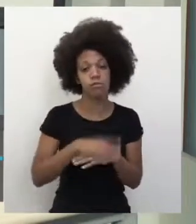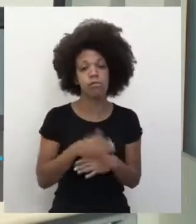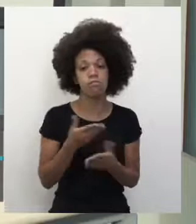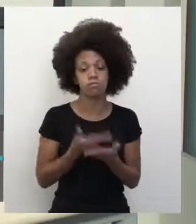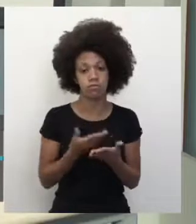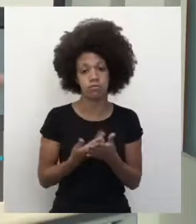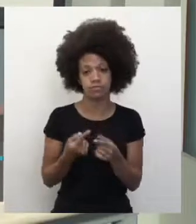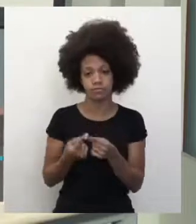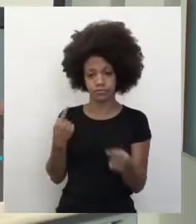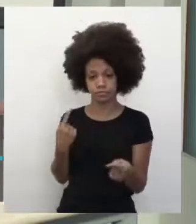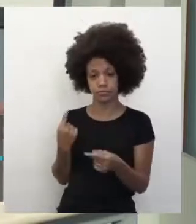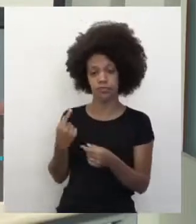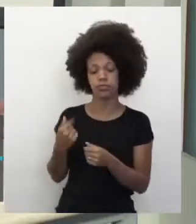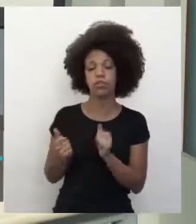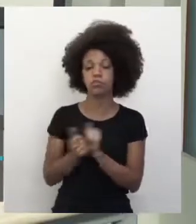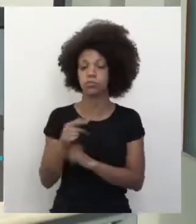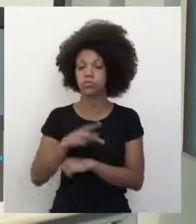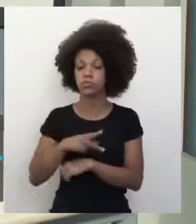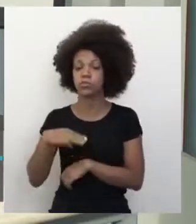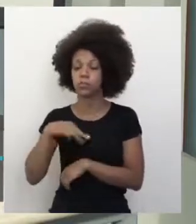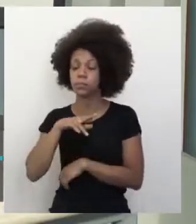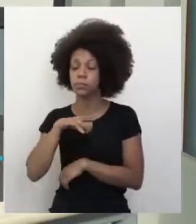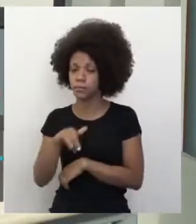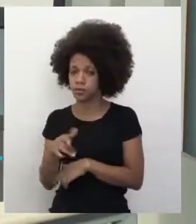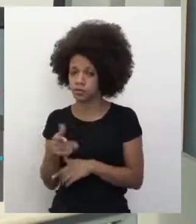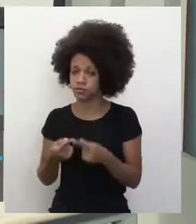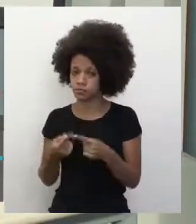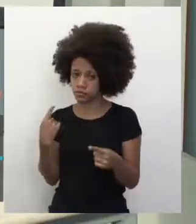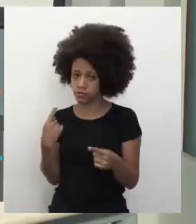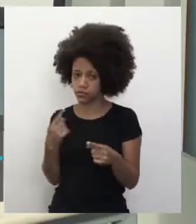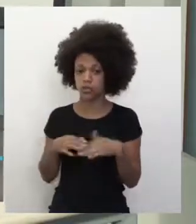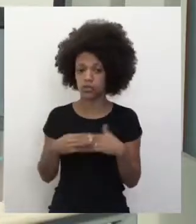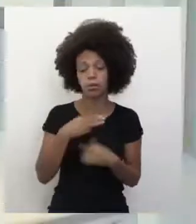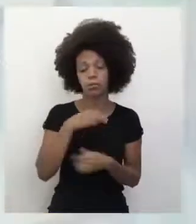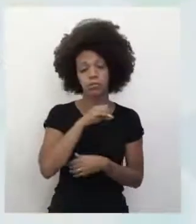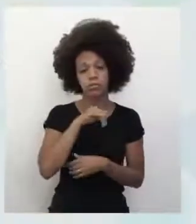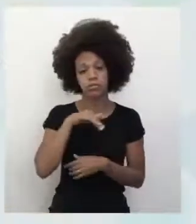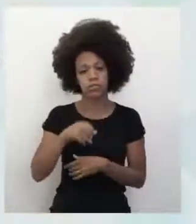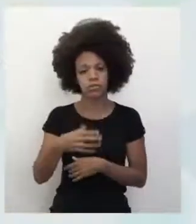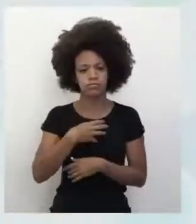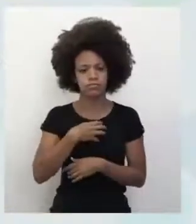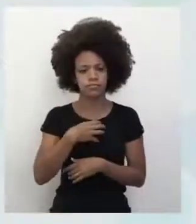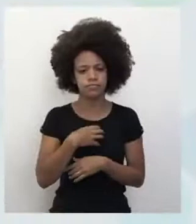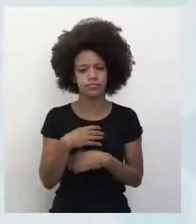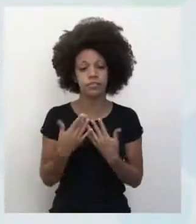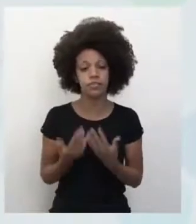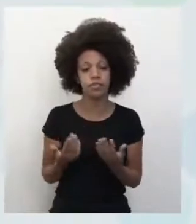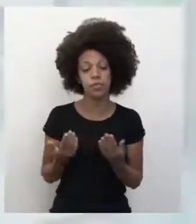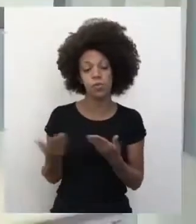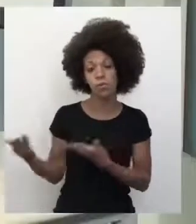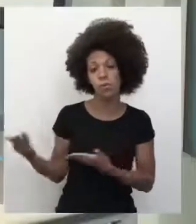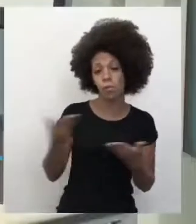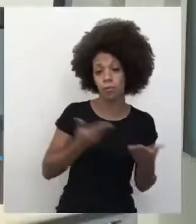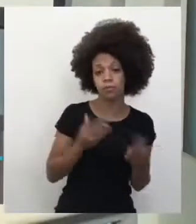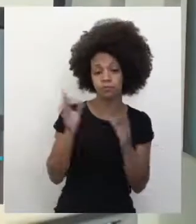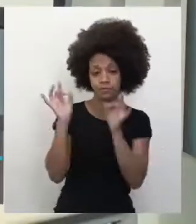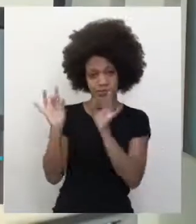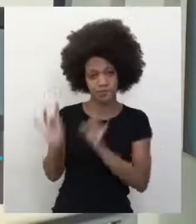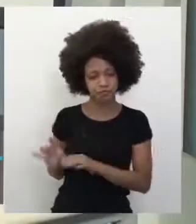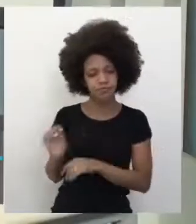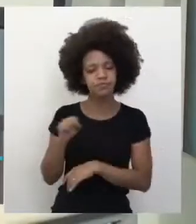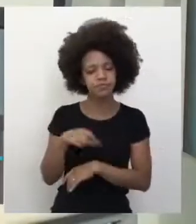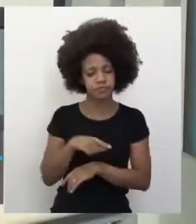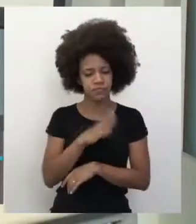semana passada, que foi com a professora Márcia, que é sobre mosaico e seus estilos. E eu estou com um convidado que com certeza